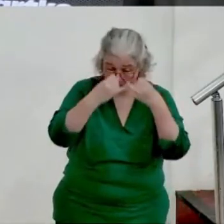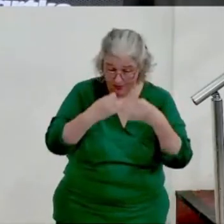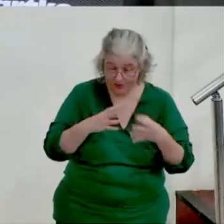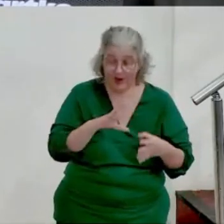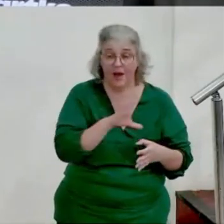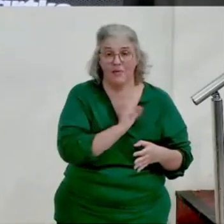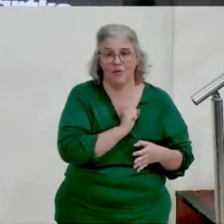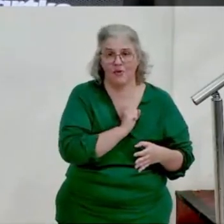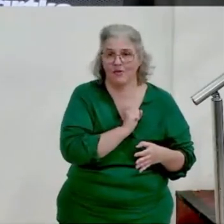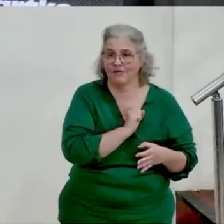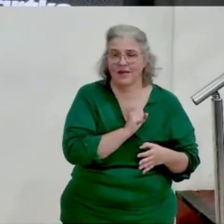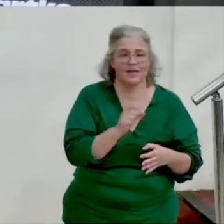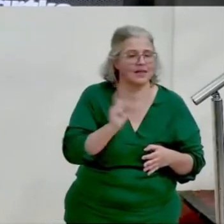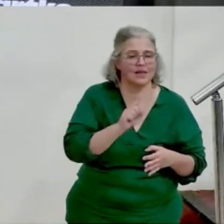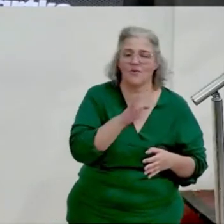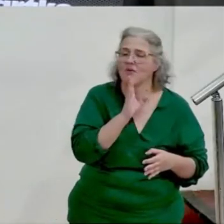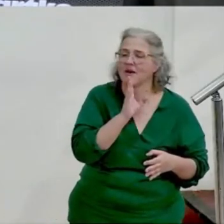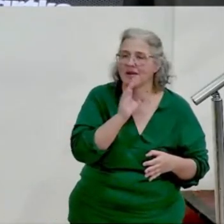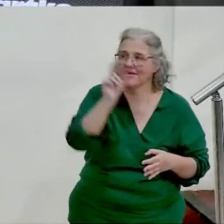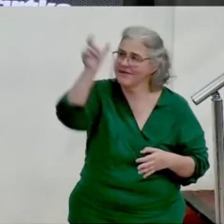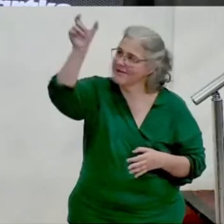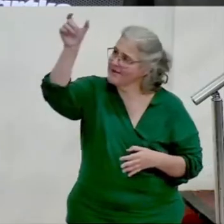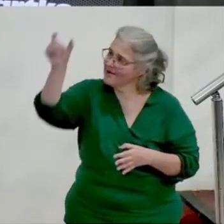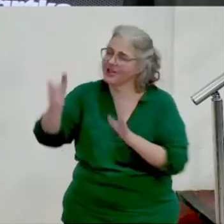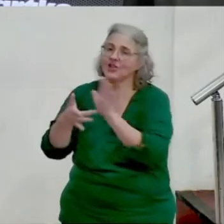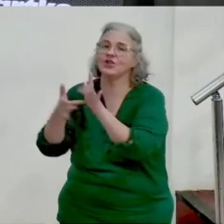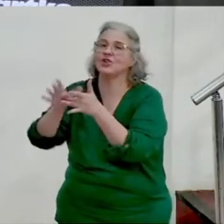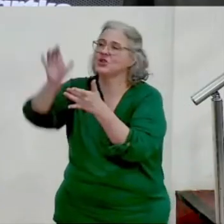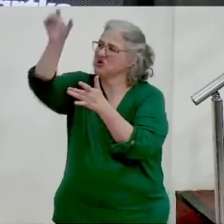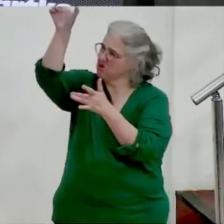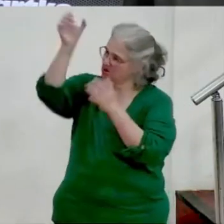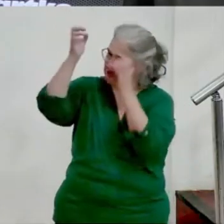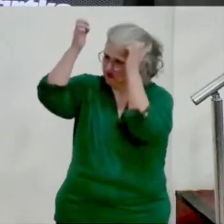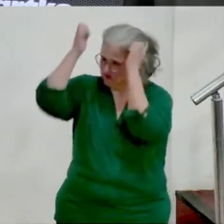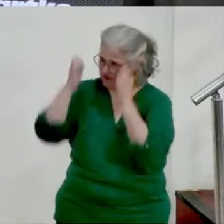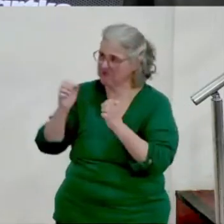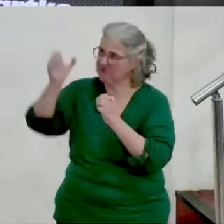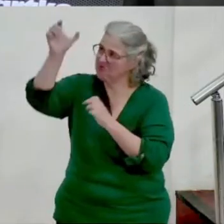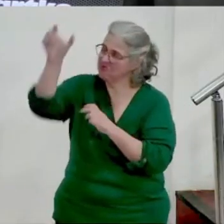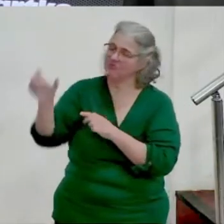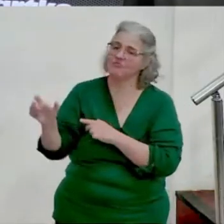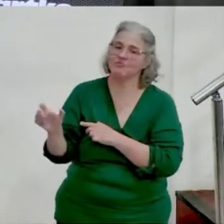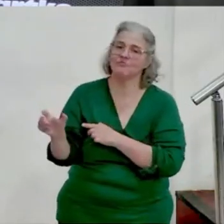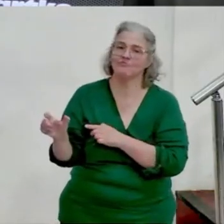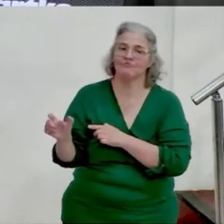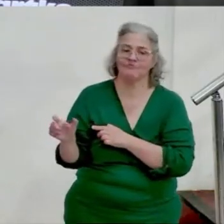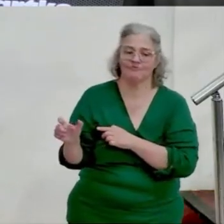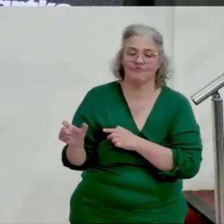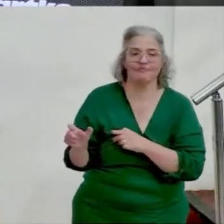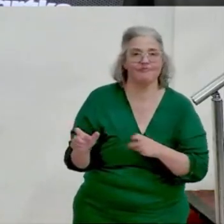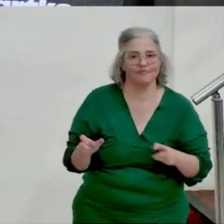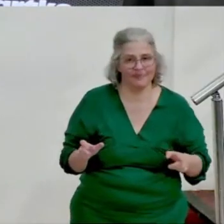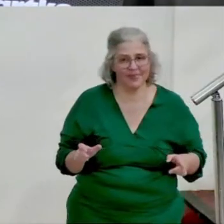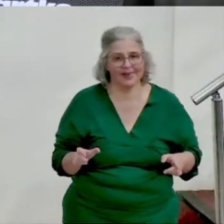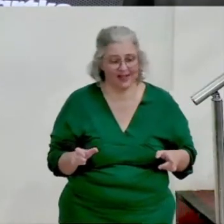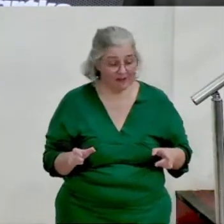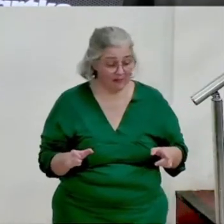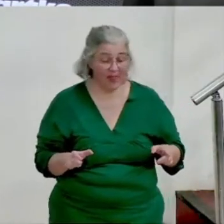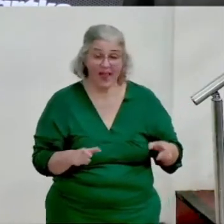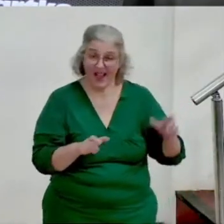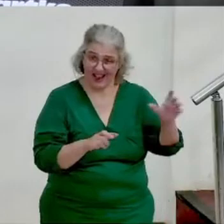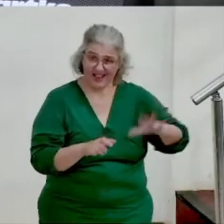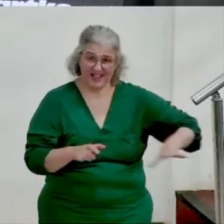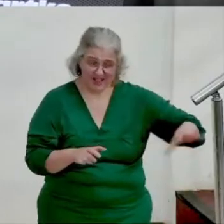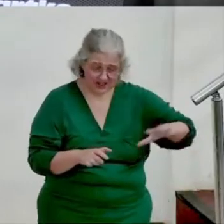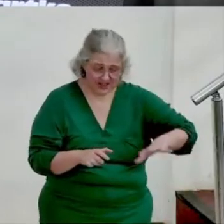caráter de Jesus. Essas pessoas transformam o amor naquilo que elas acham que é amor. Mas